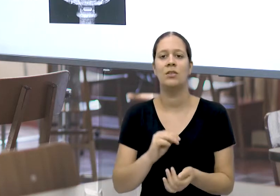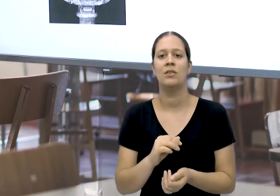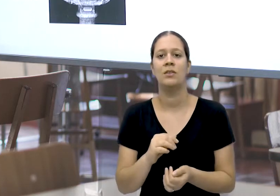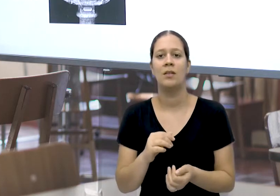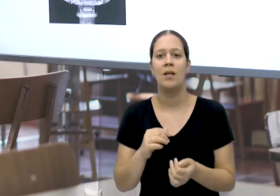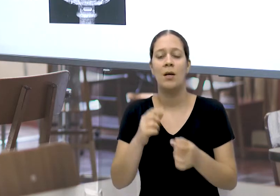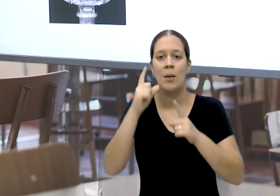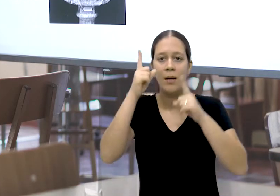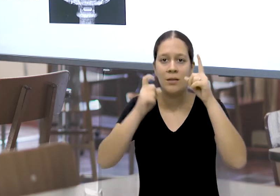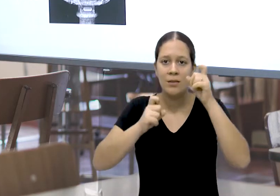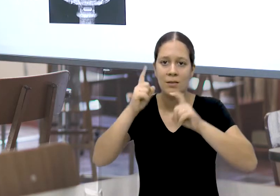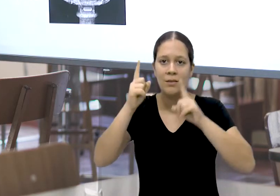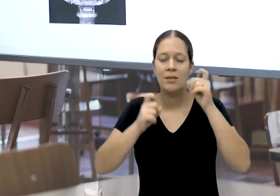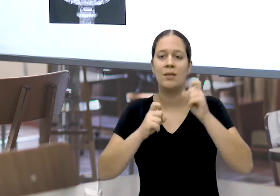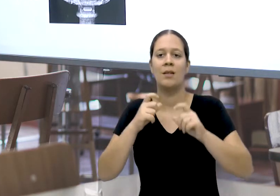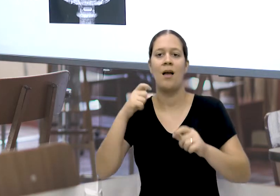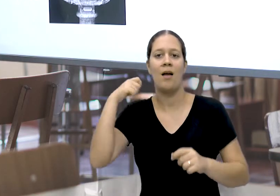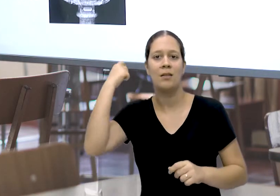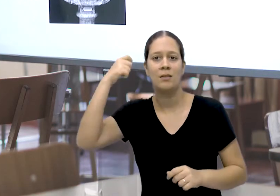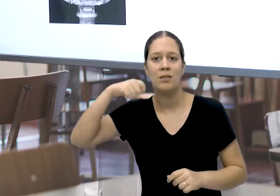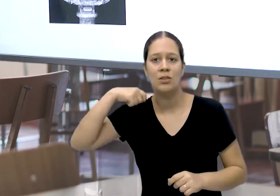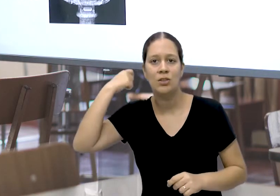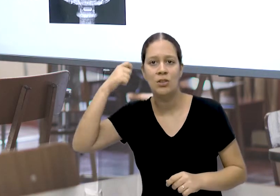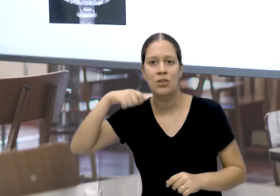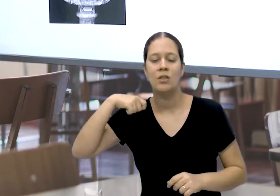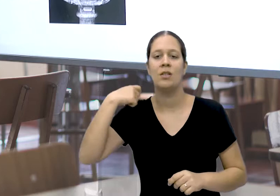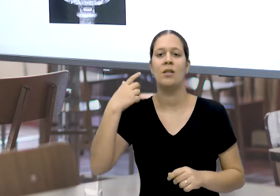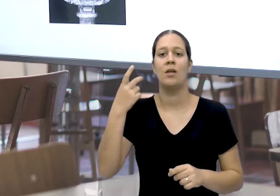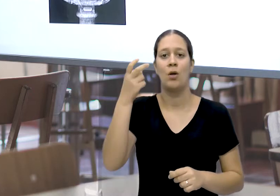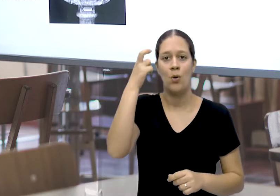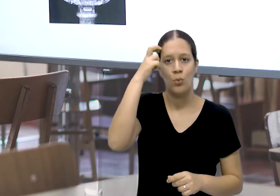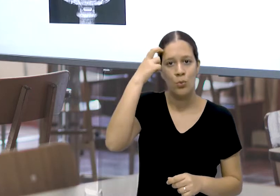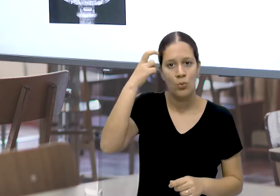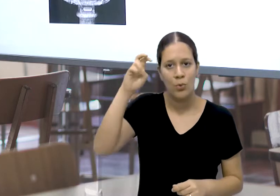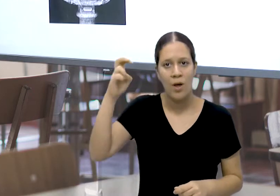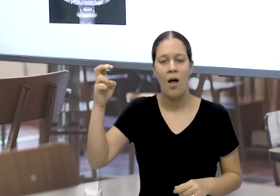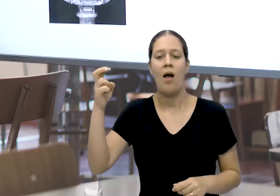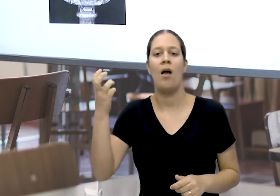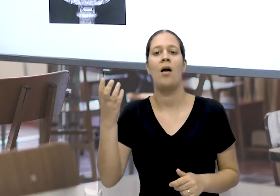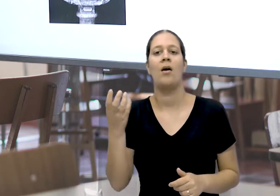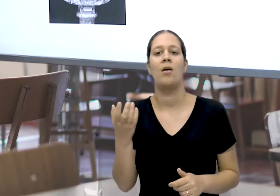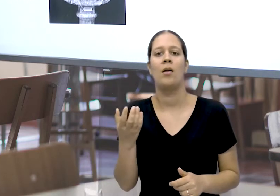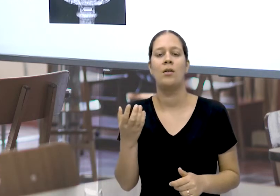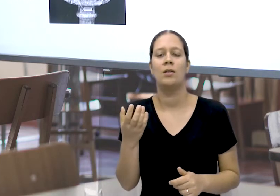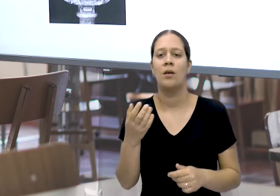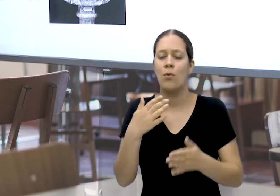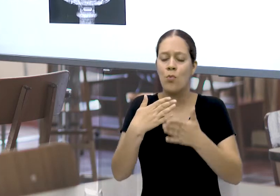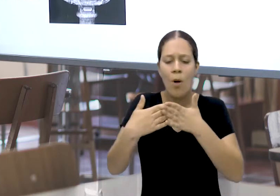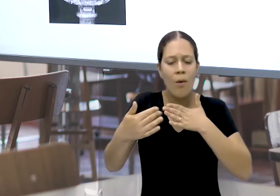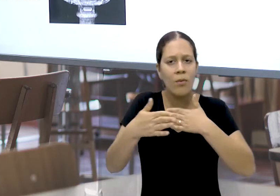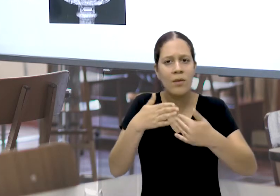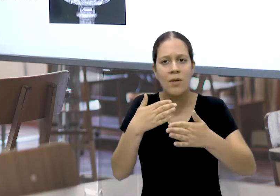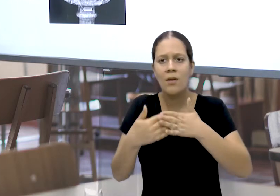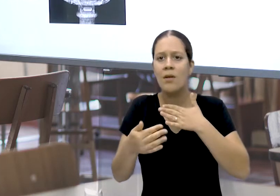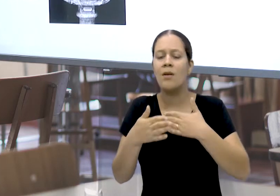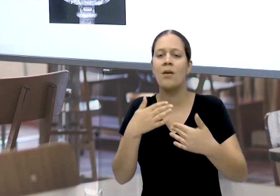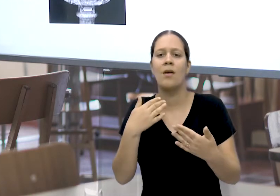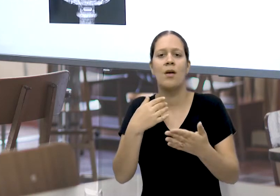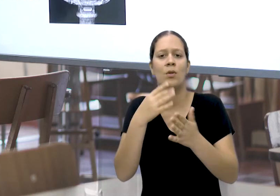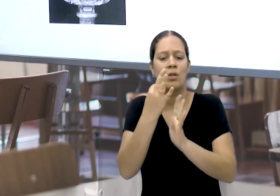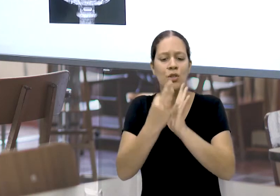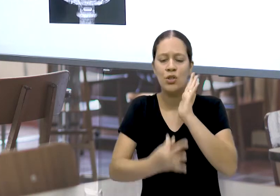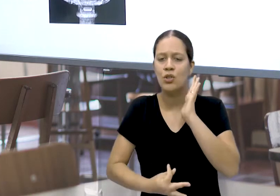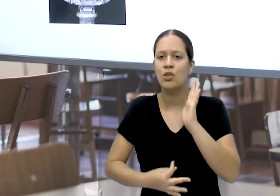texto dramático é um texto que vai ser encenado. Essa é a palavra-chave do texto